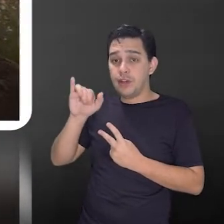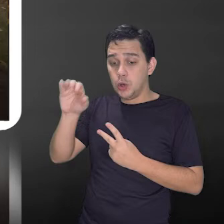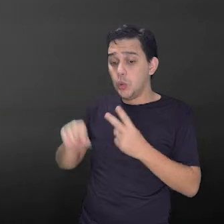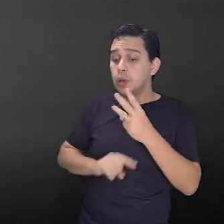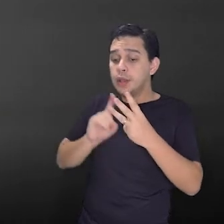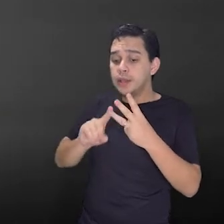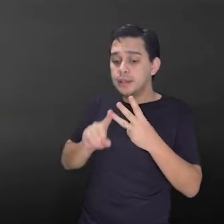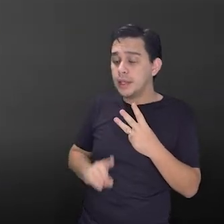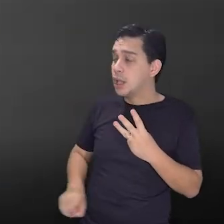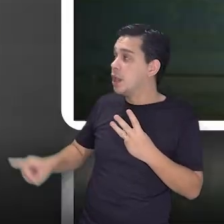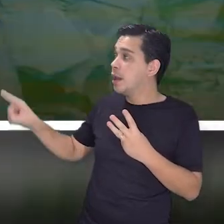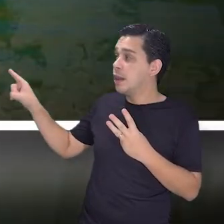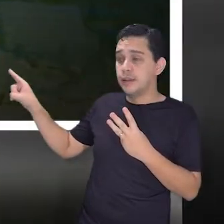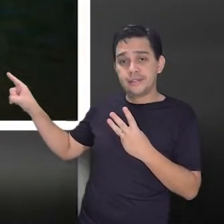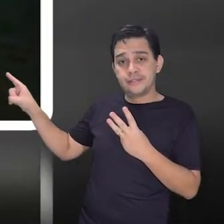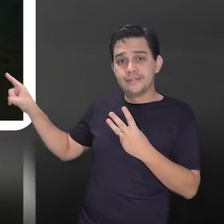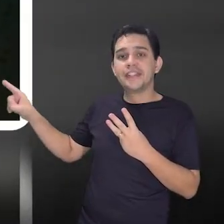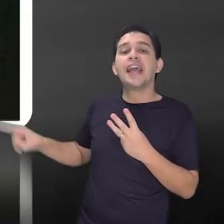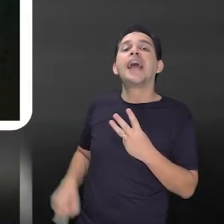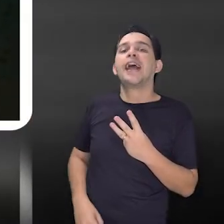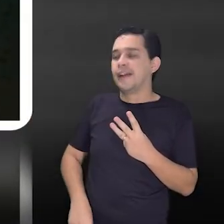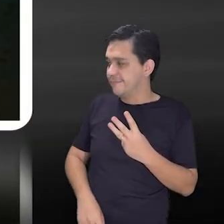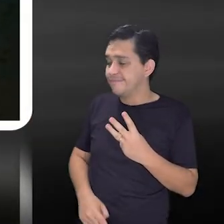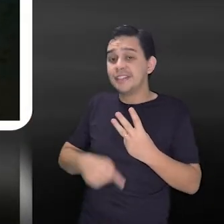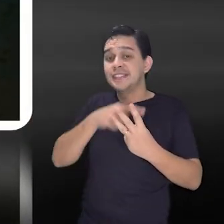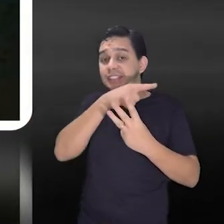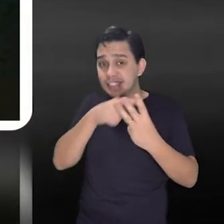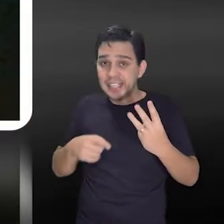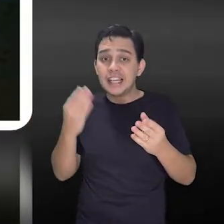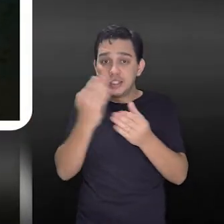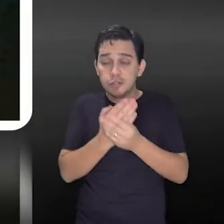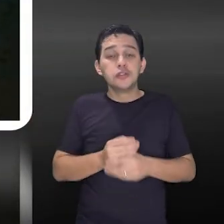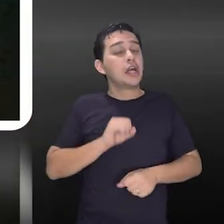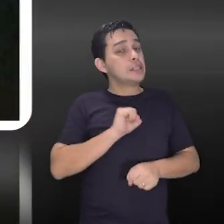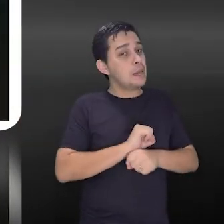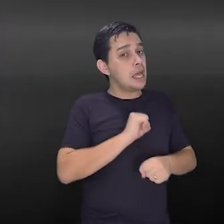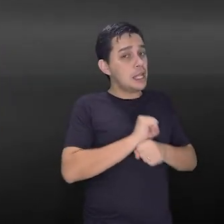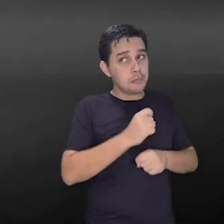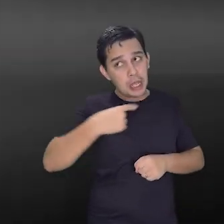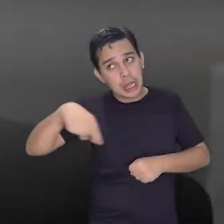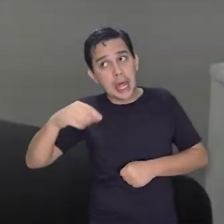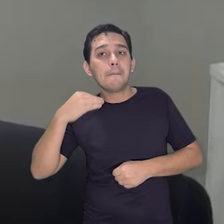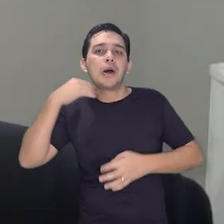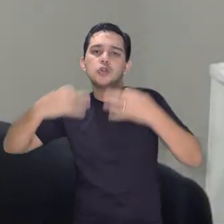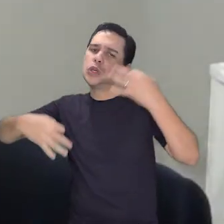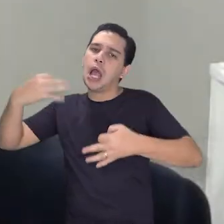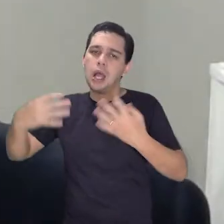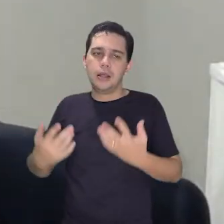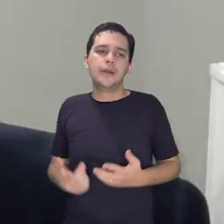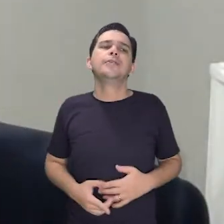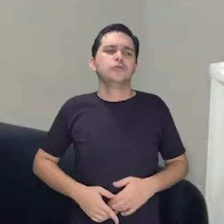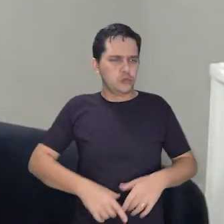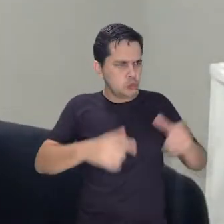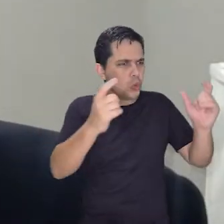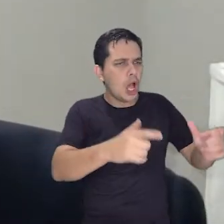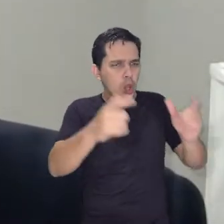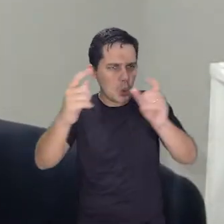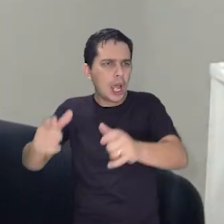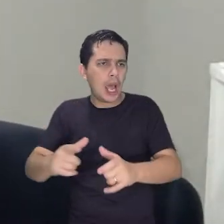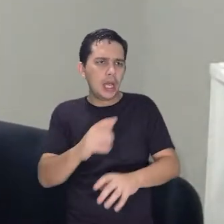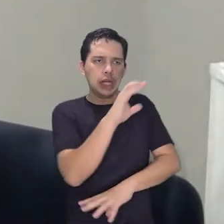Frio, e ações relacionadas ao Parque Estadual da Costa do Sol. E o Ministério Público vai seguir firme na